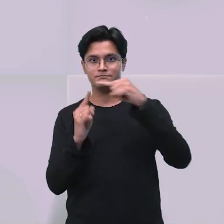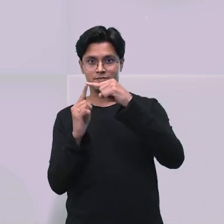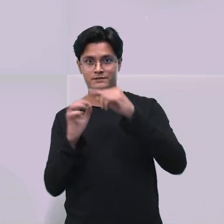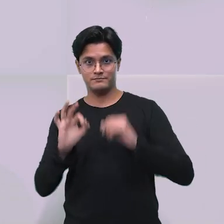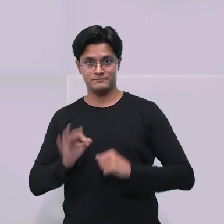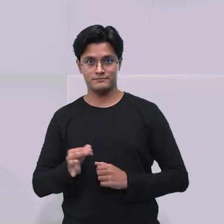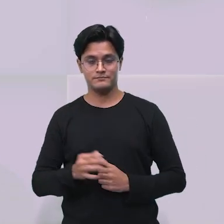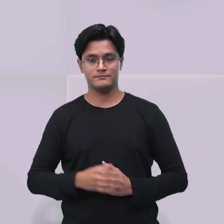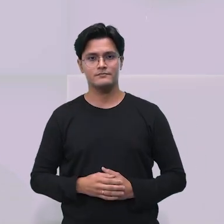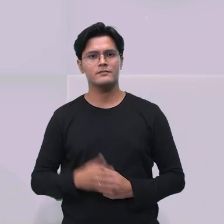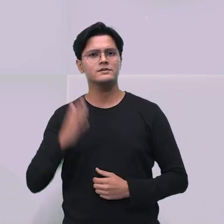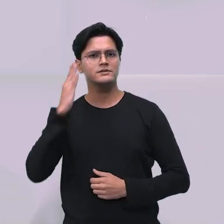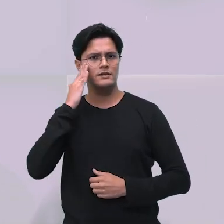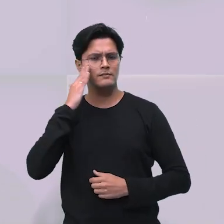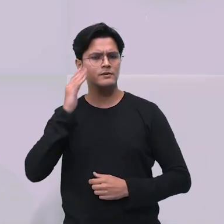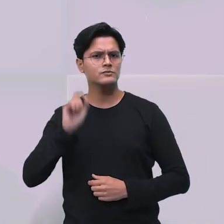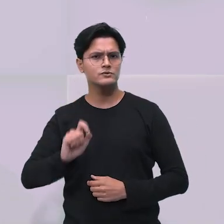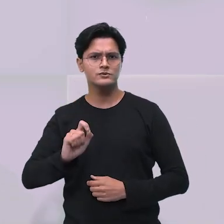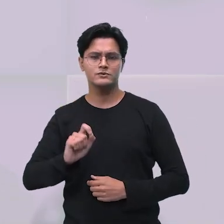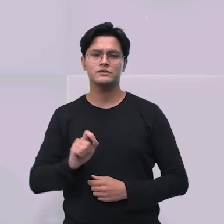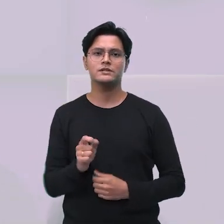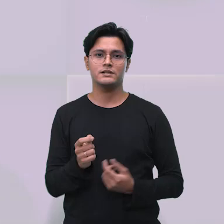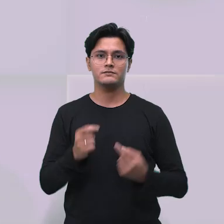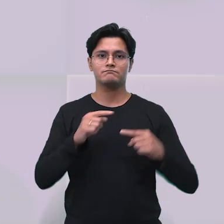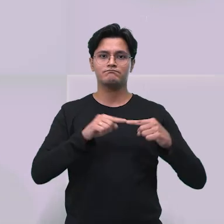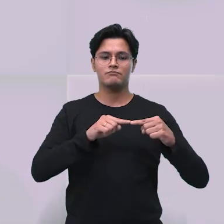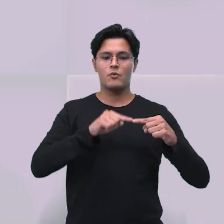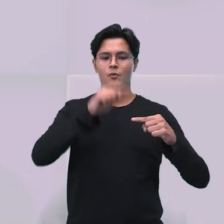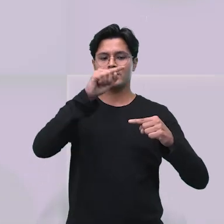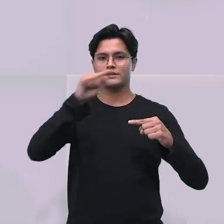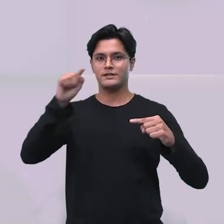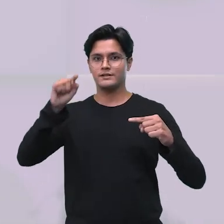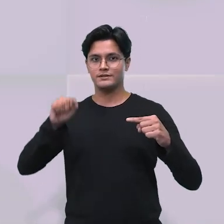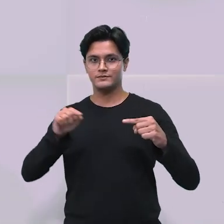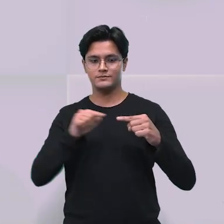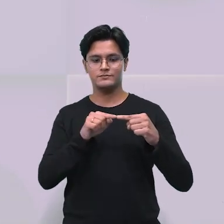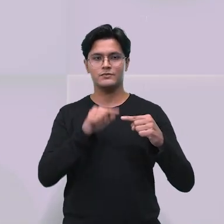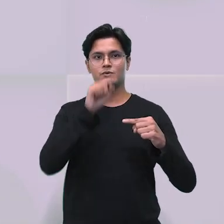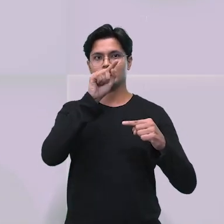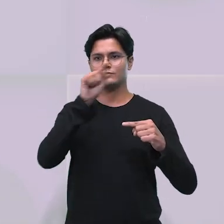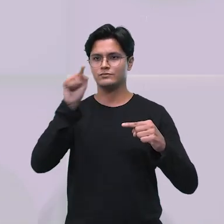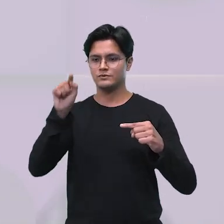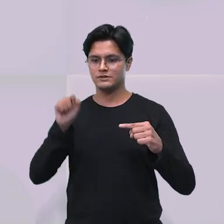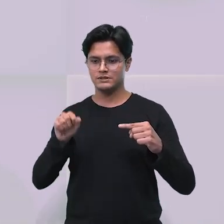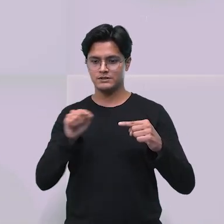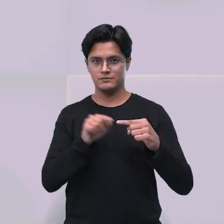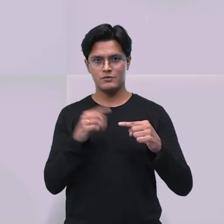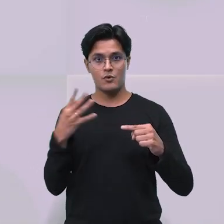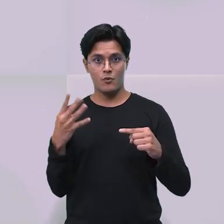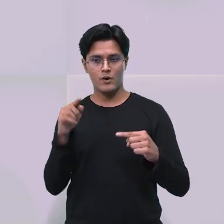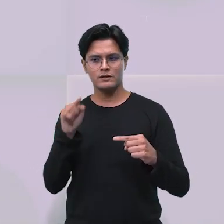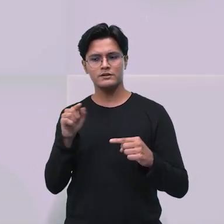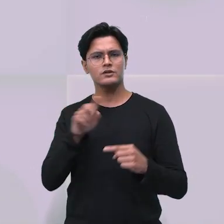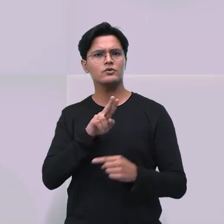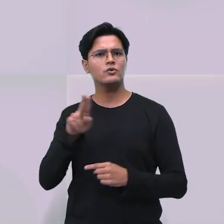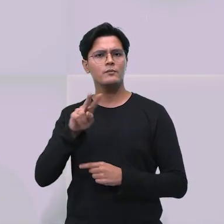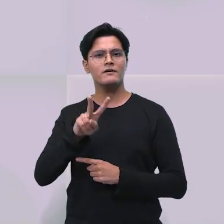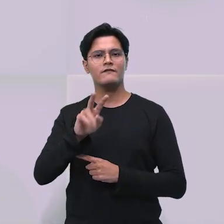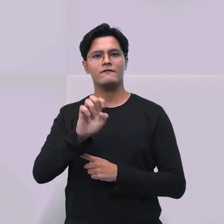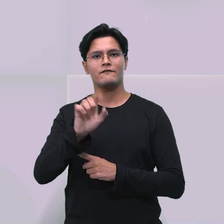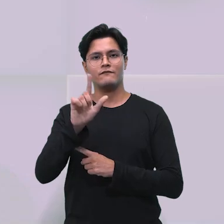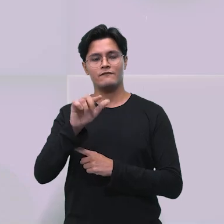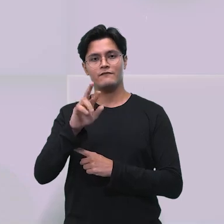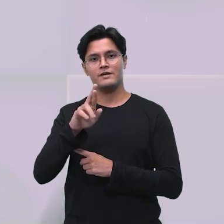as 4 pontas de um quadrilátero, por exemplo, nós chamamos de vértices, tá?